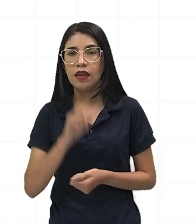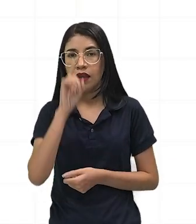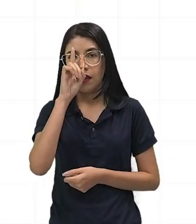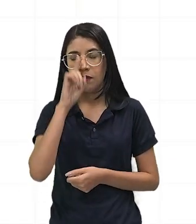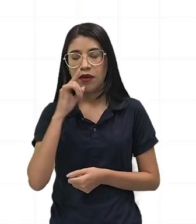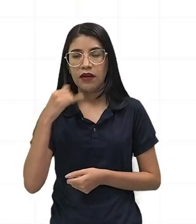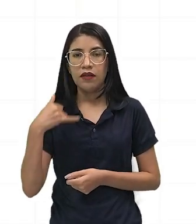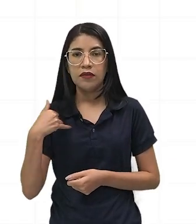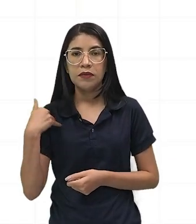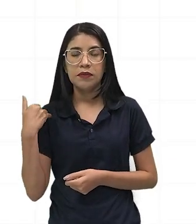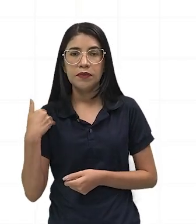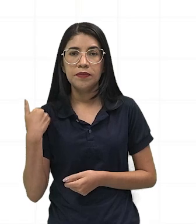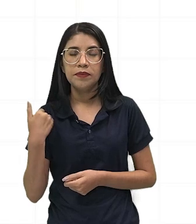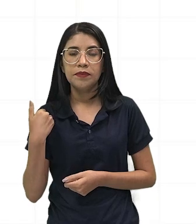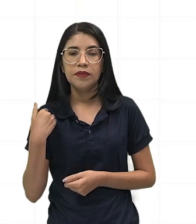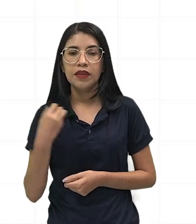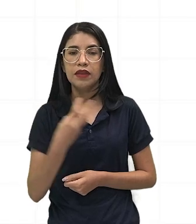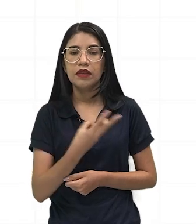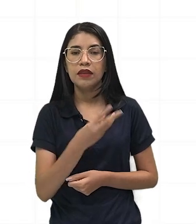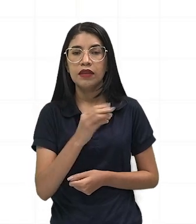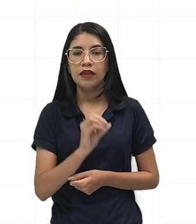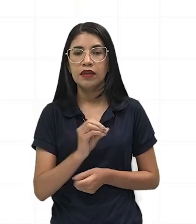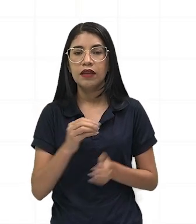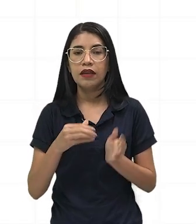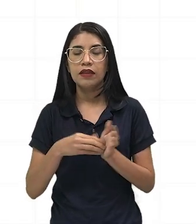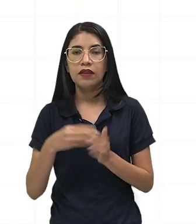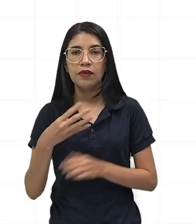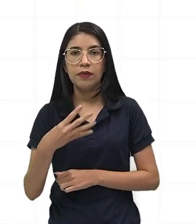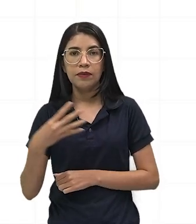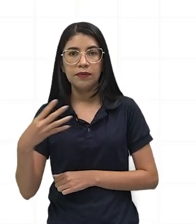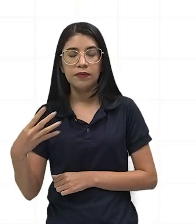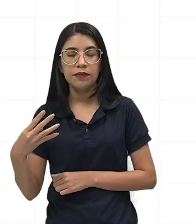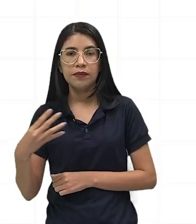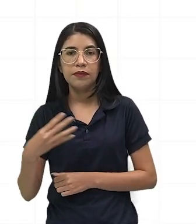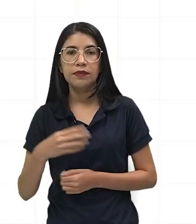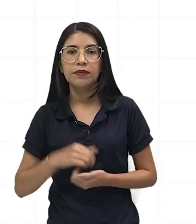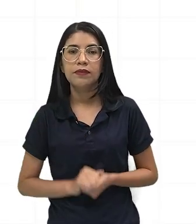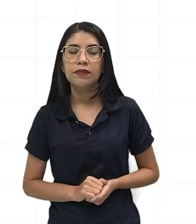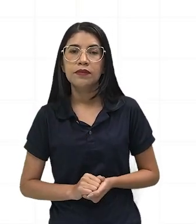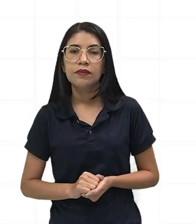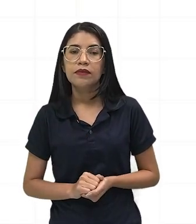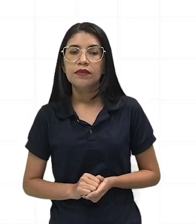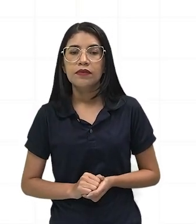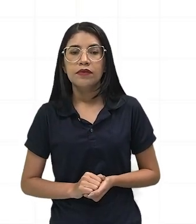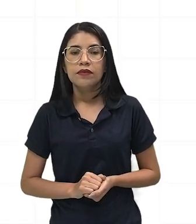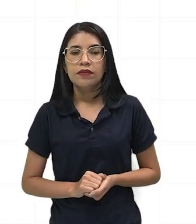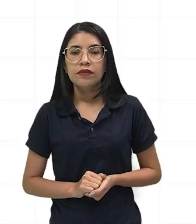Amarelo, de 30 a 44 anos, né?